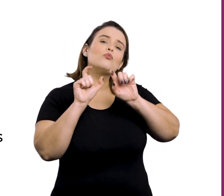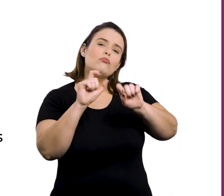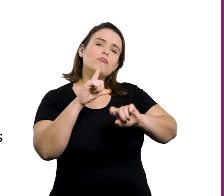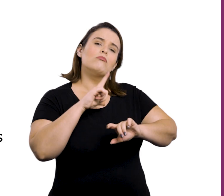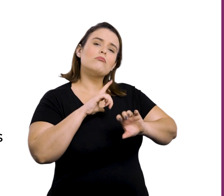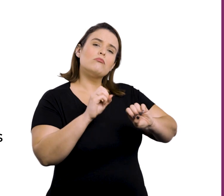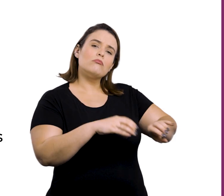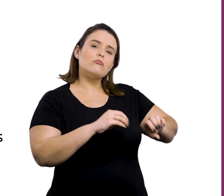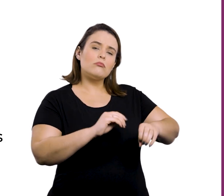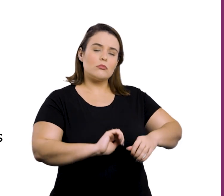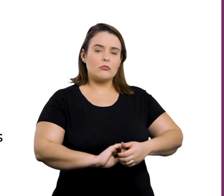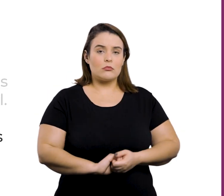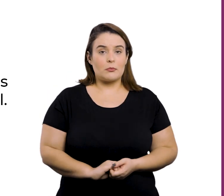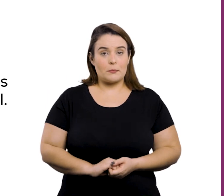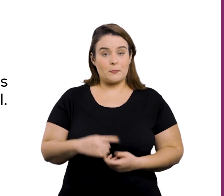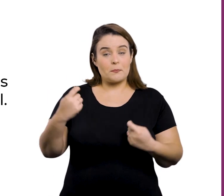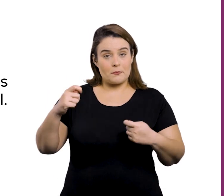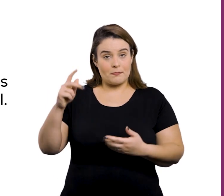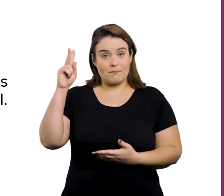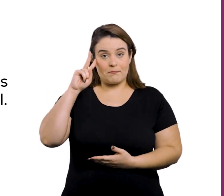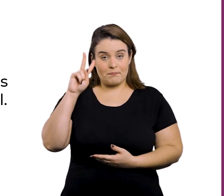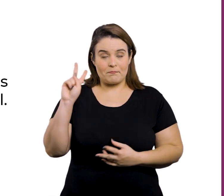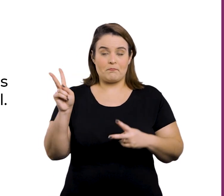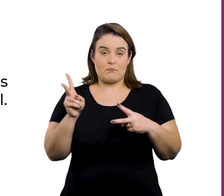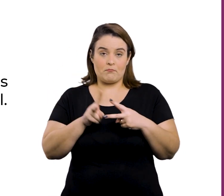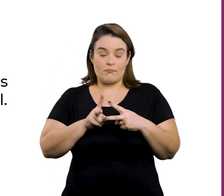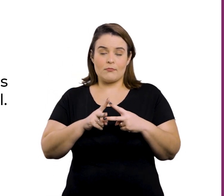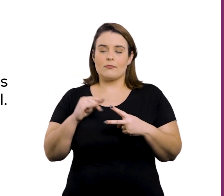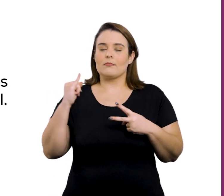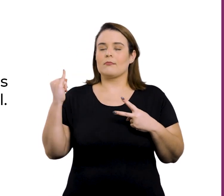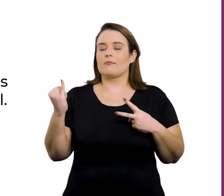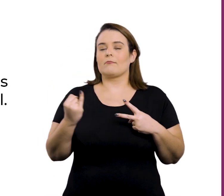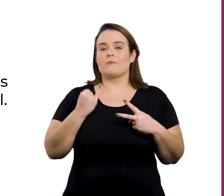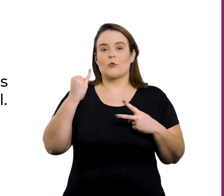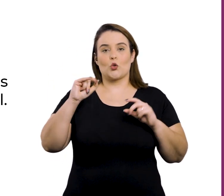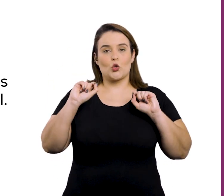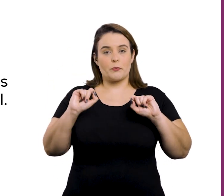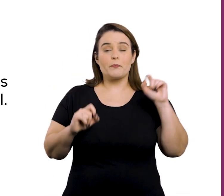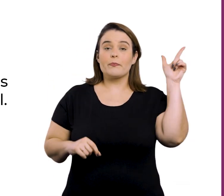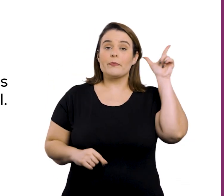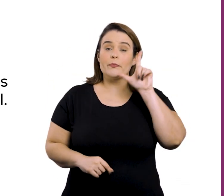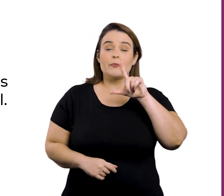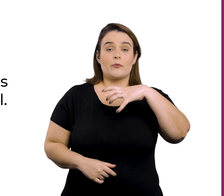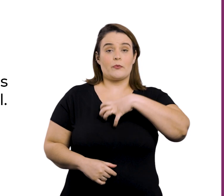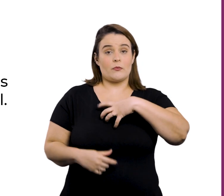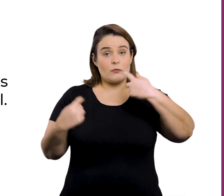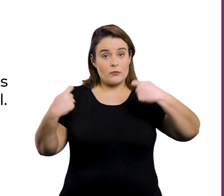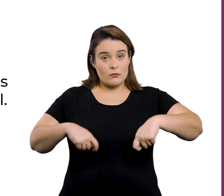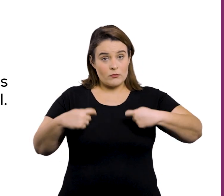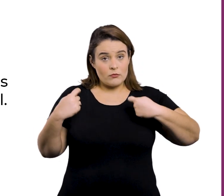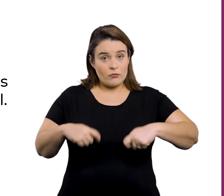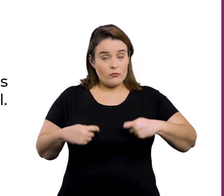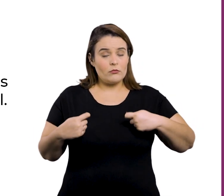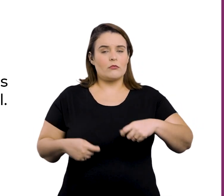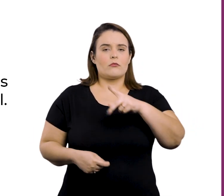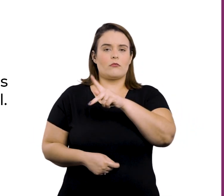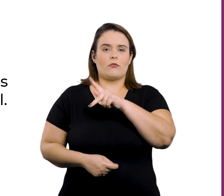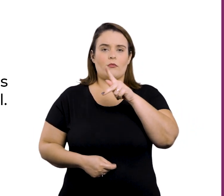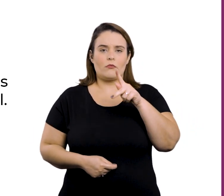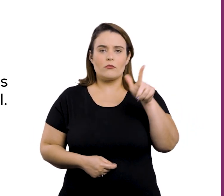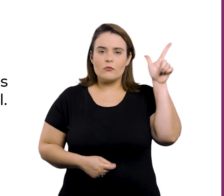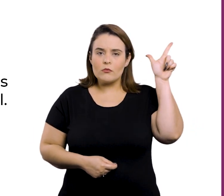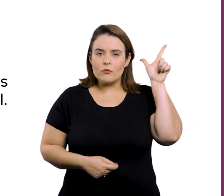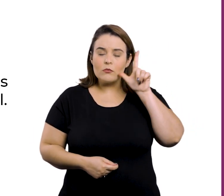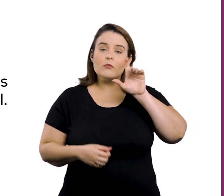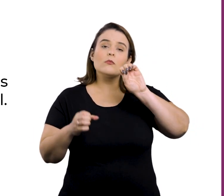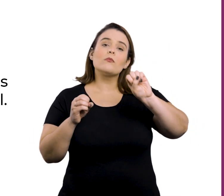direito à educação. Vale lembrar que o CAQUI e o CAC são primordiais para garantir as condições necessárias